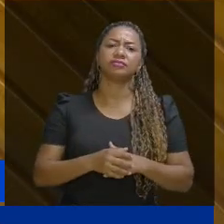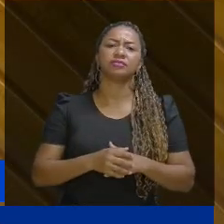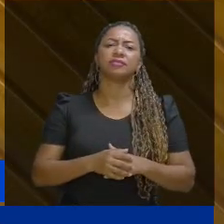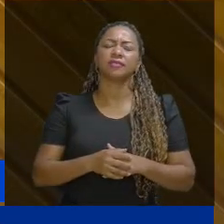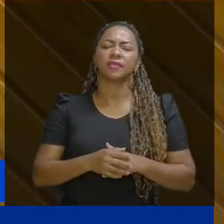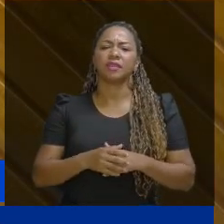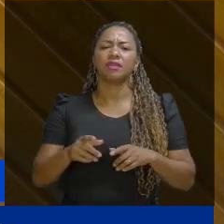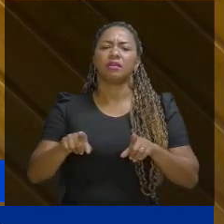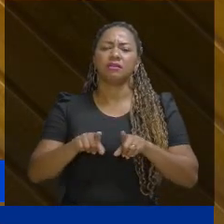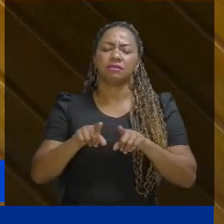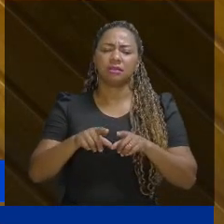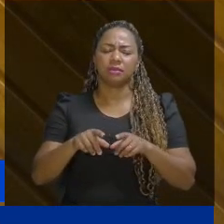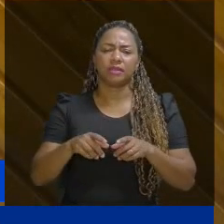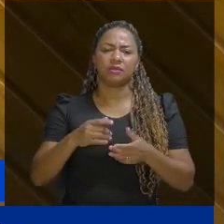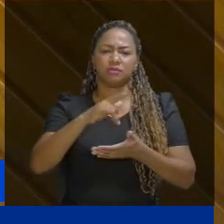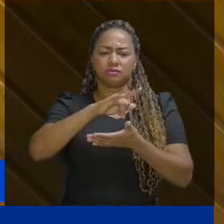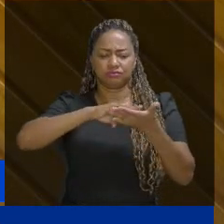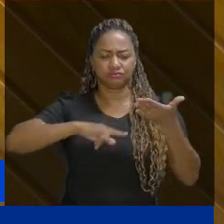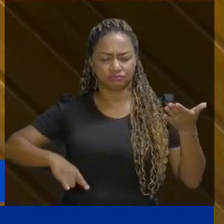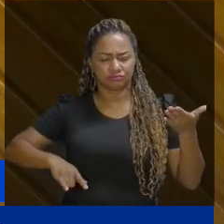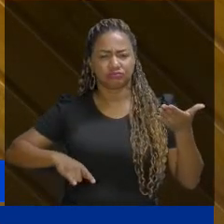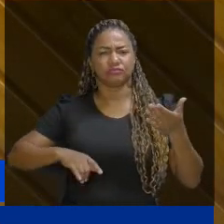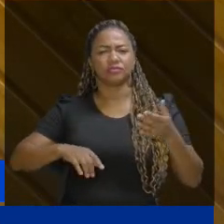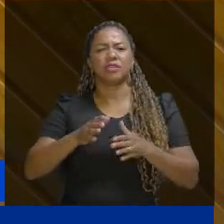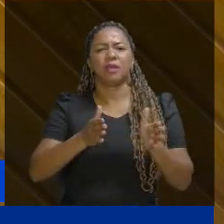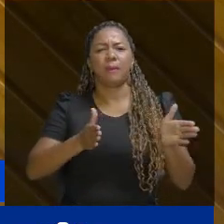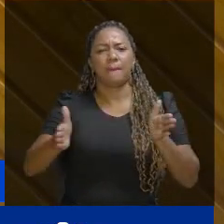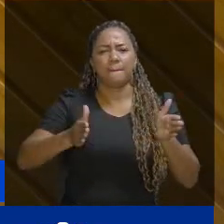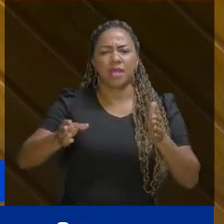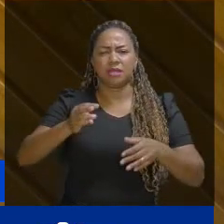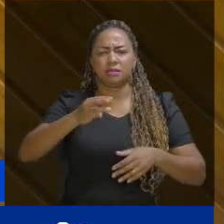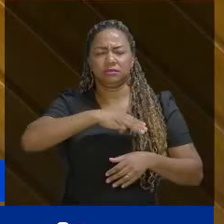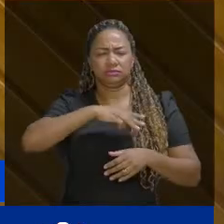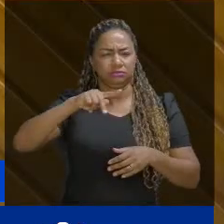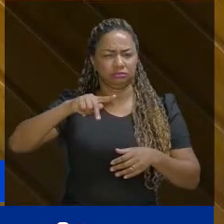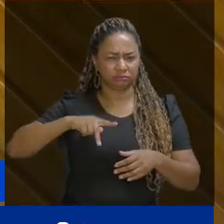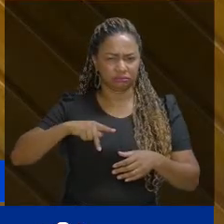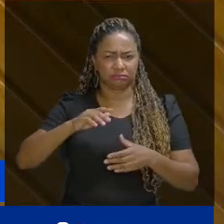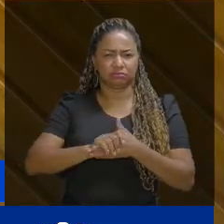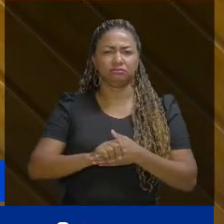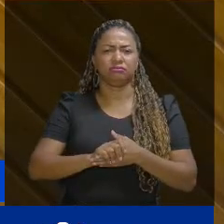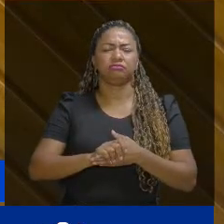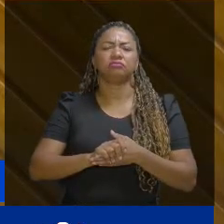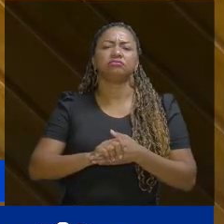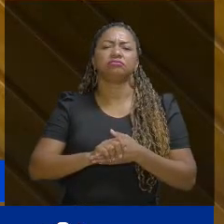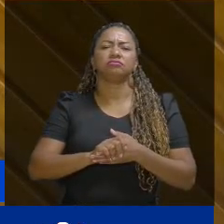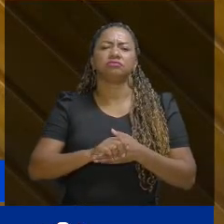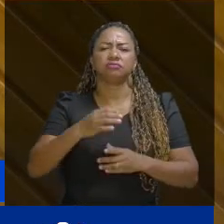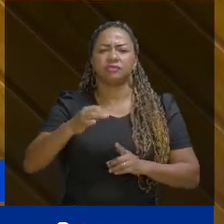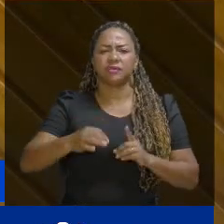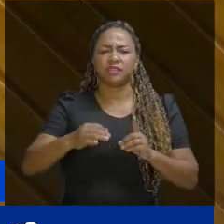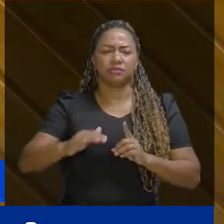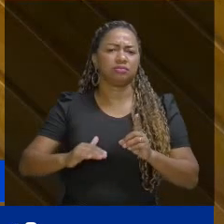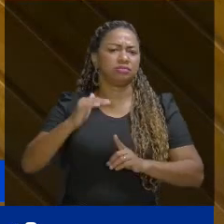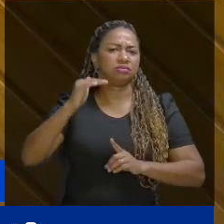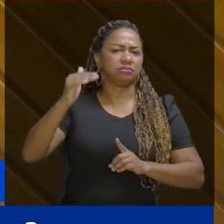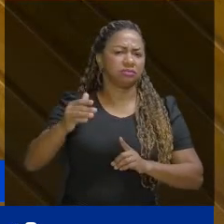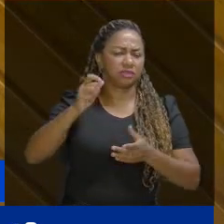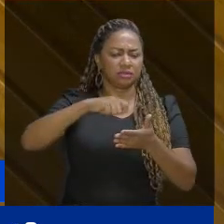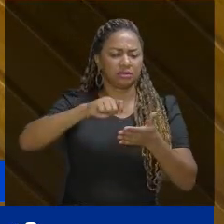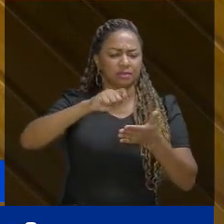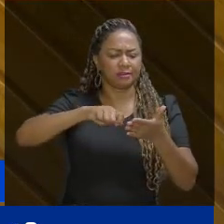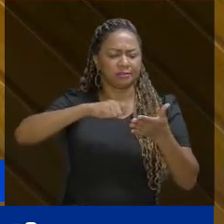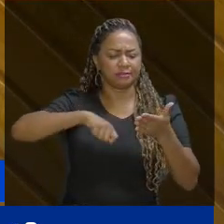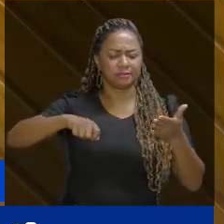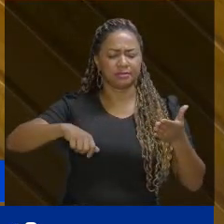Quanto à certidão e o prazo do Ministério Público, que é alegado, o desembargador Carlos Torck, inclusive está isso escrito no seu